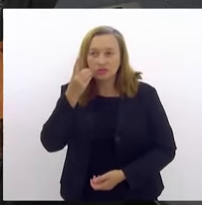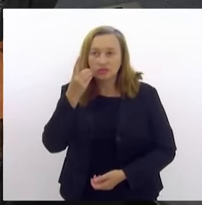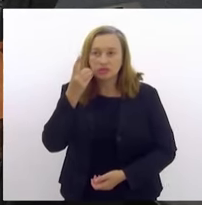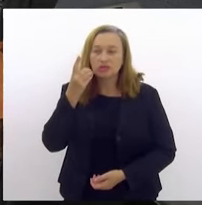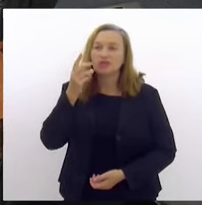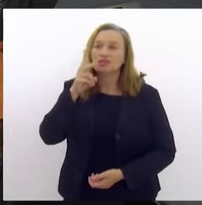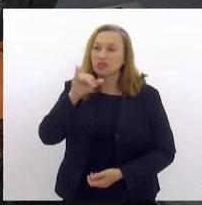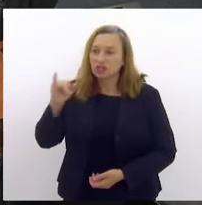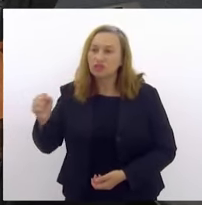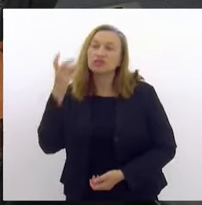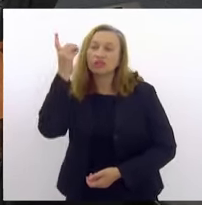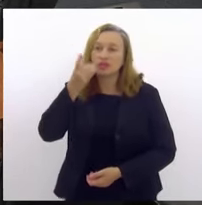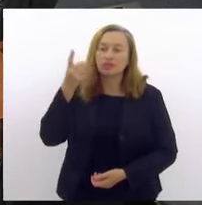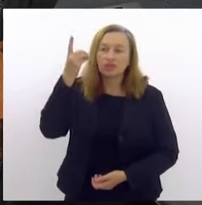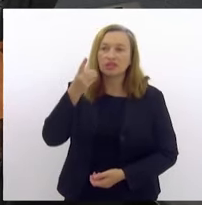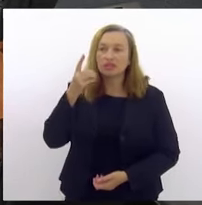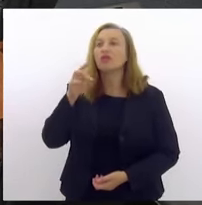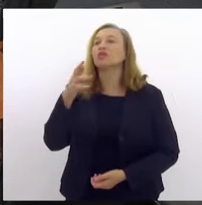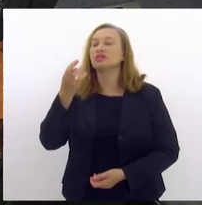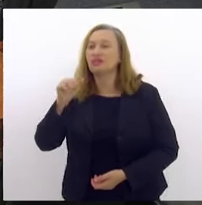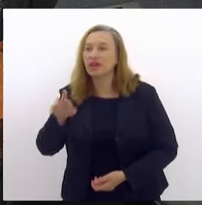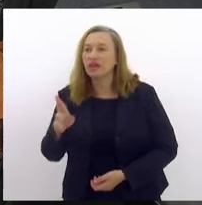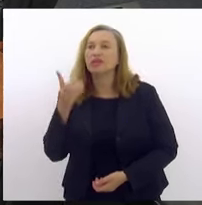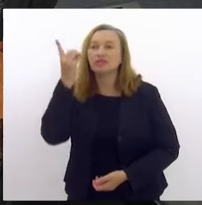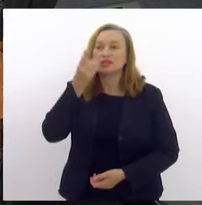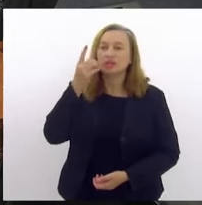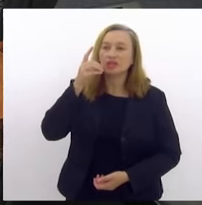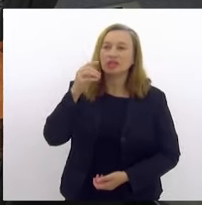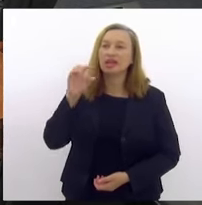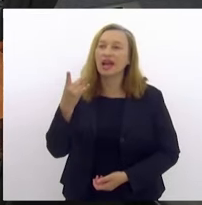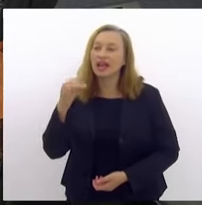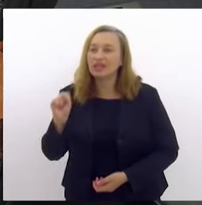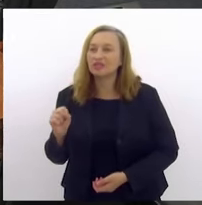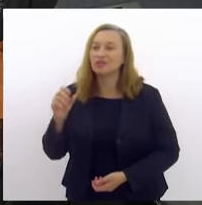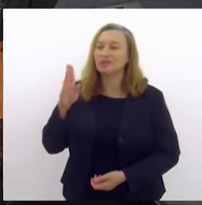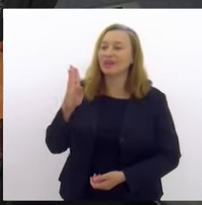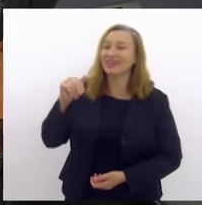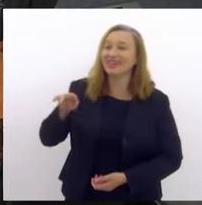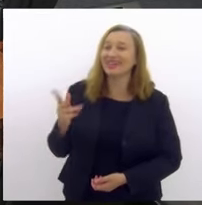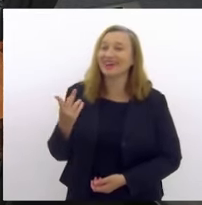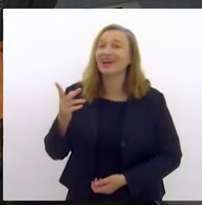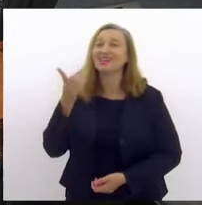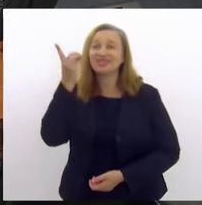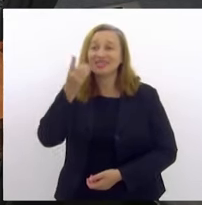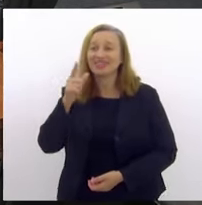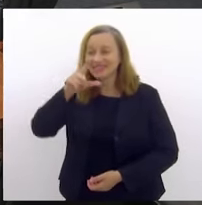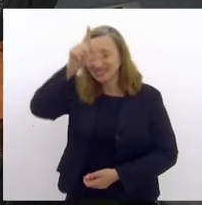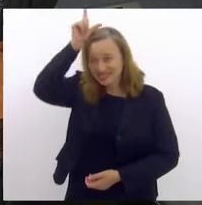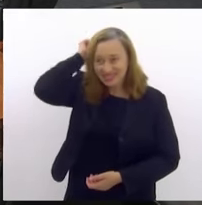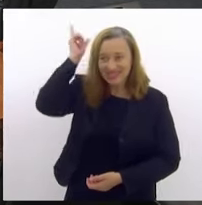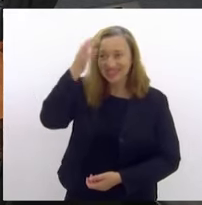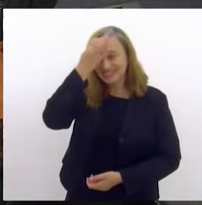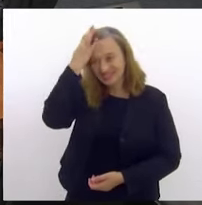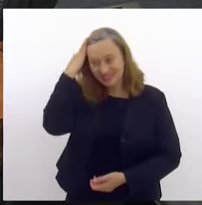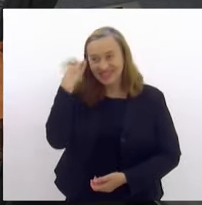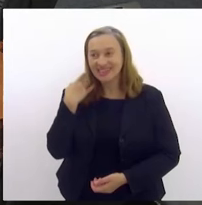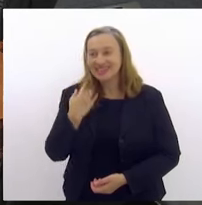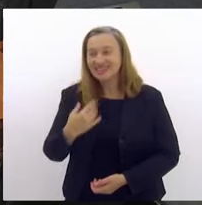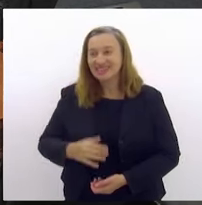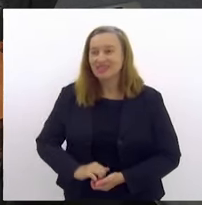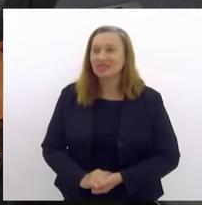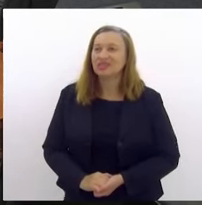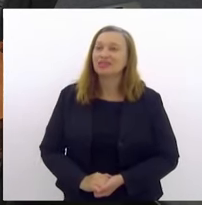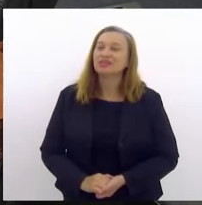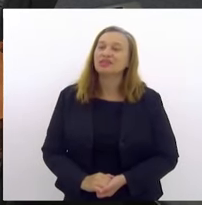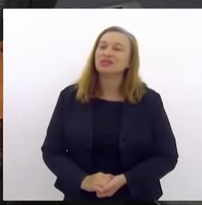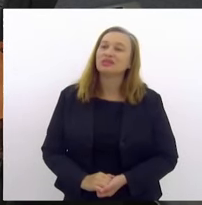deputado Vinícius Cozolino, deputado Rosenberg Reis, deputado Carlinho BNH, deputado Luiz Paulo. Deputada Lucinha. Os outros são